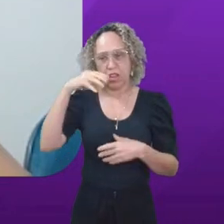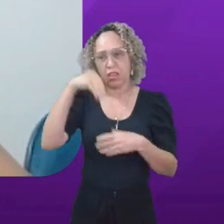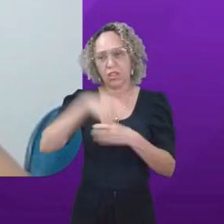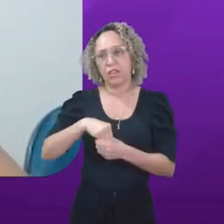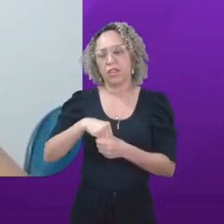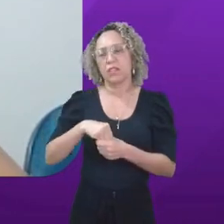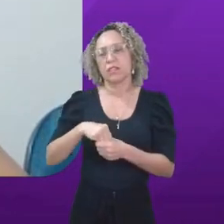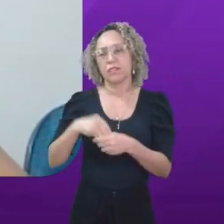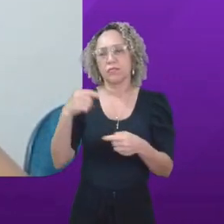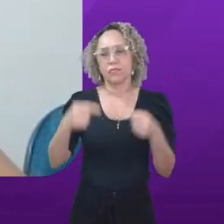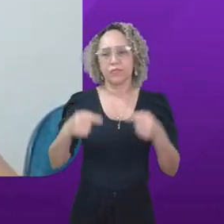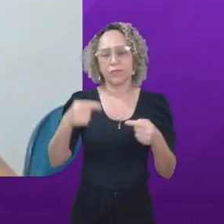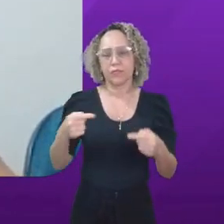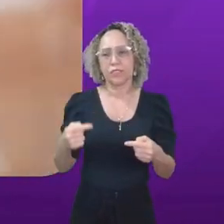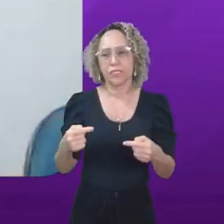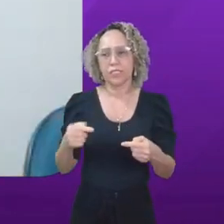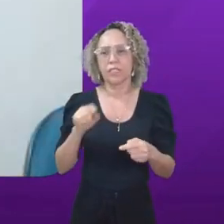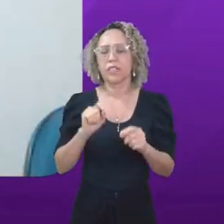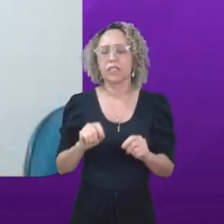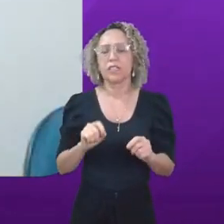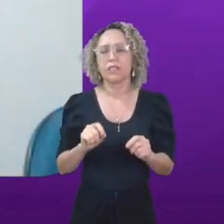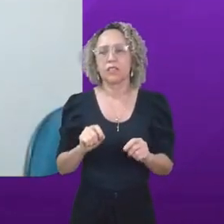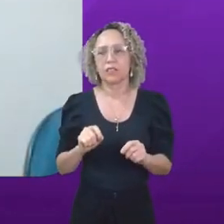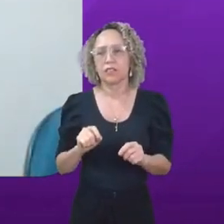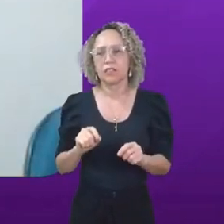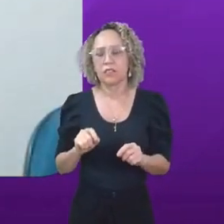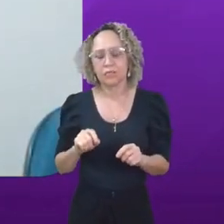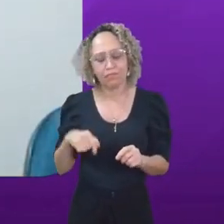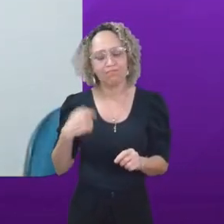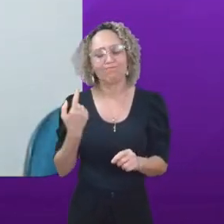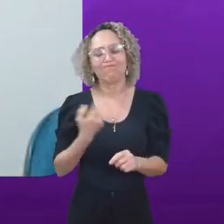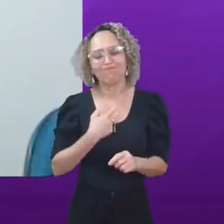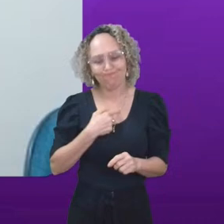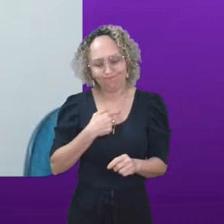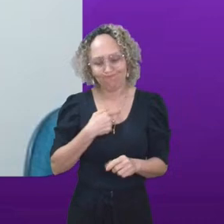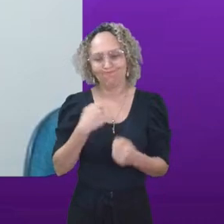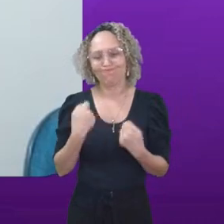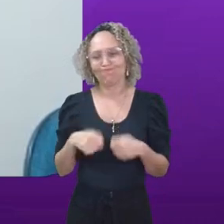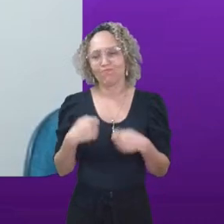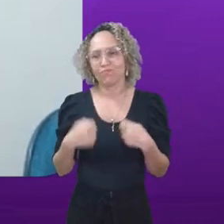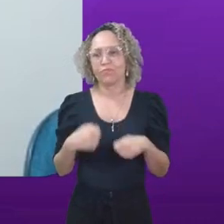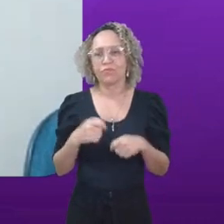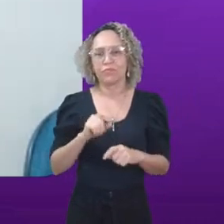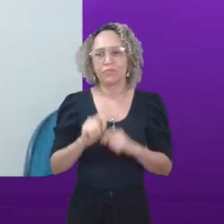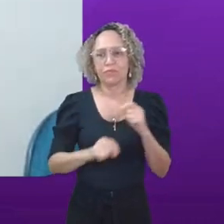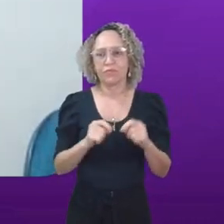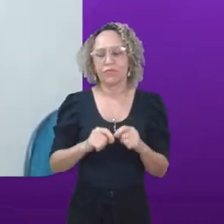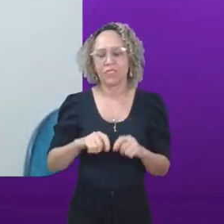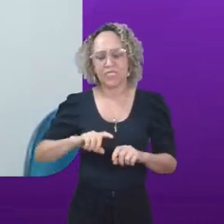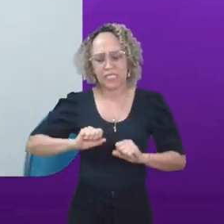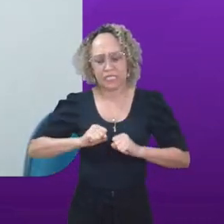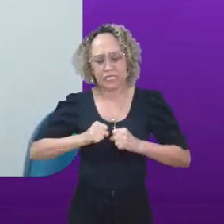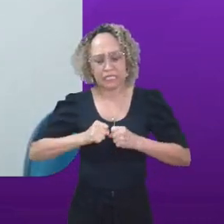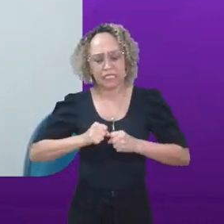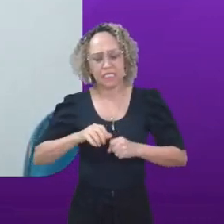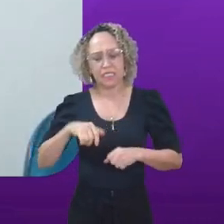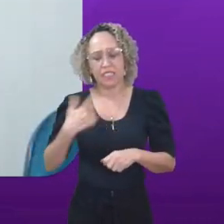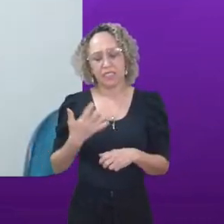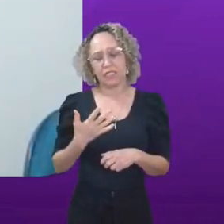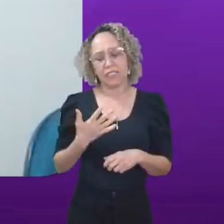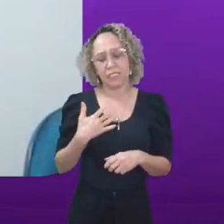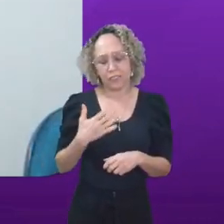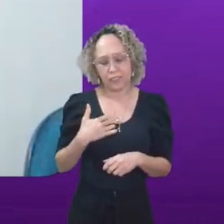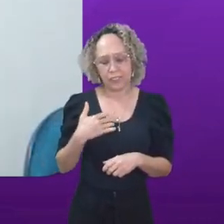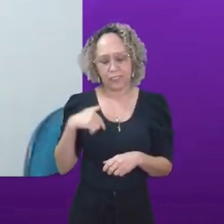e isso demanda e requer muito desgaste também,